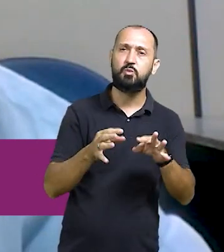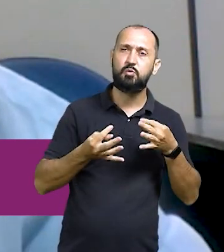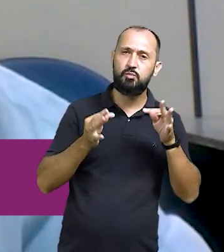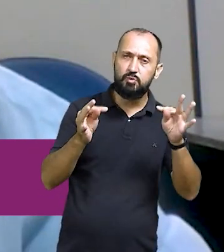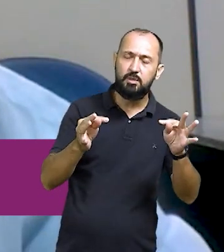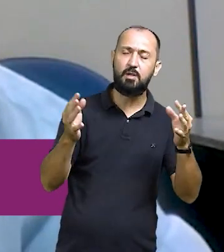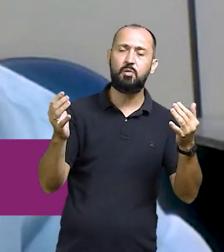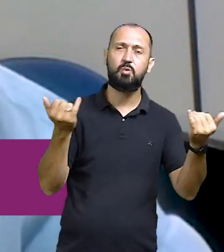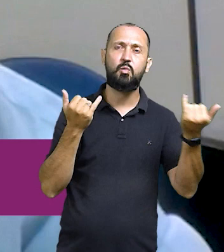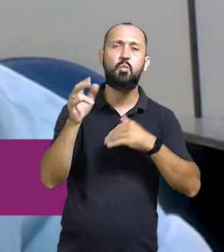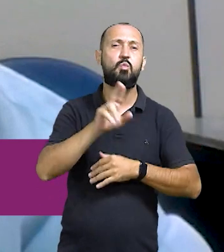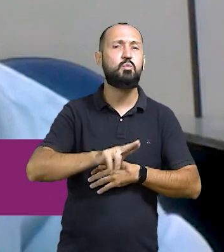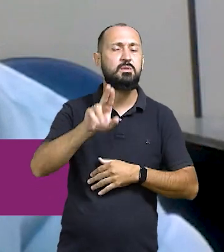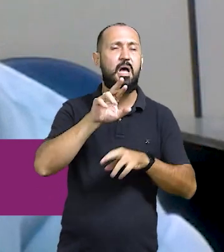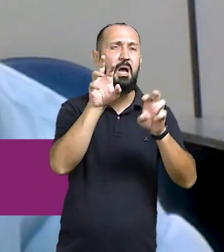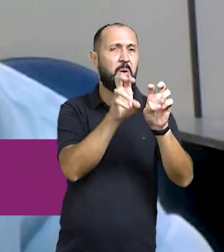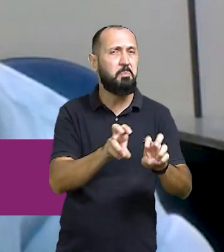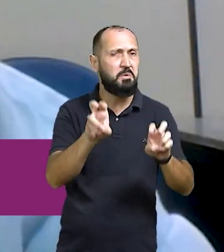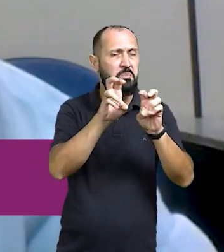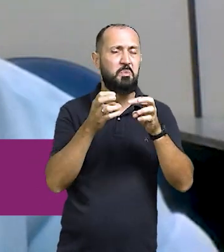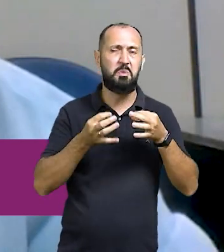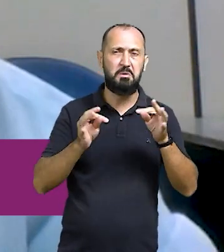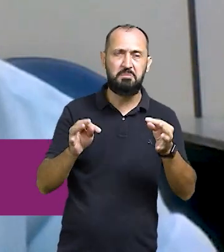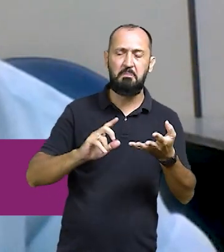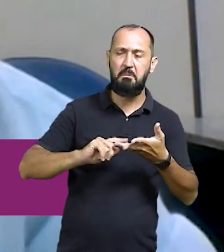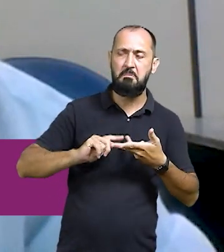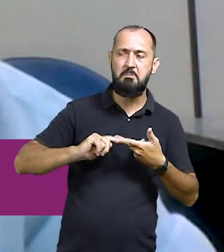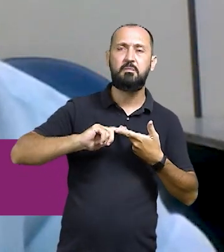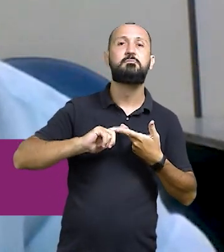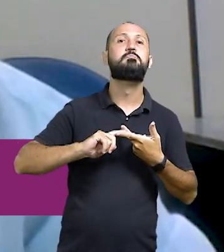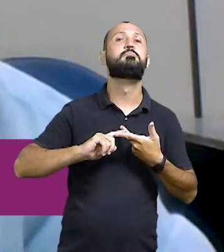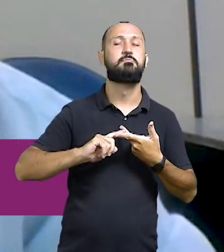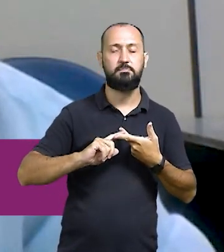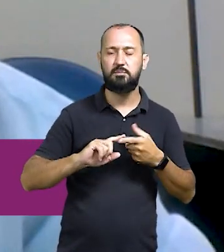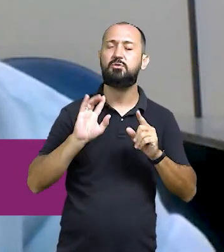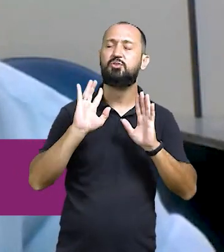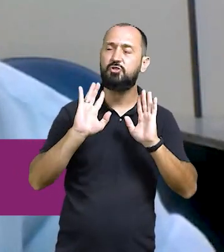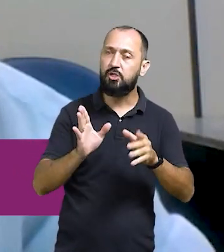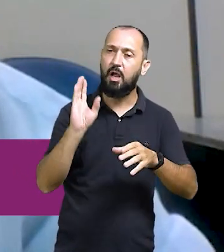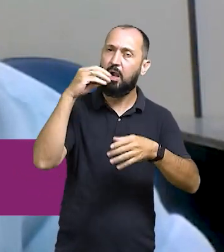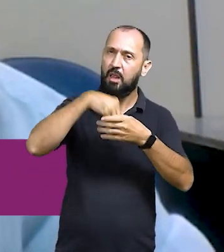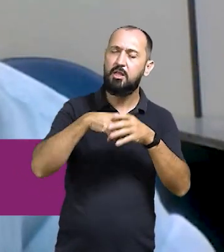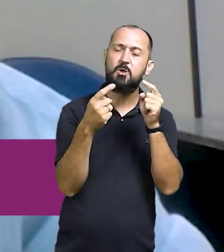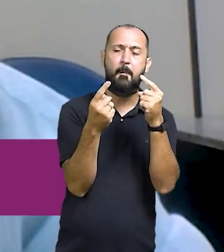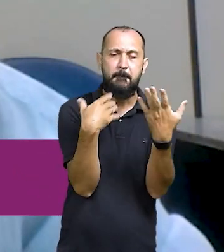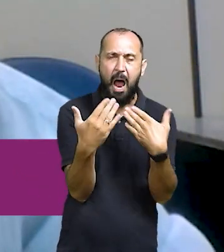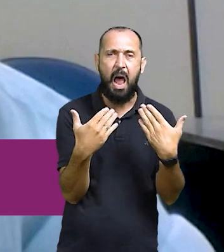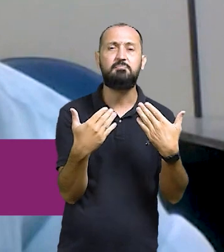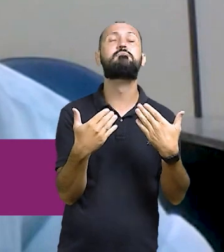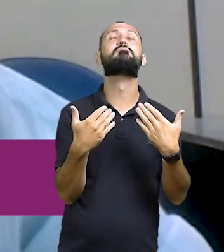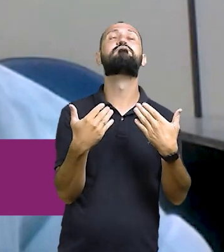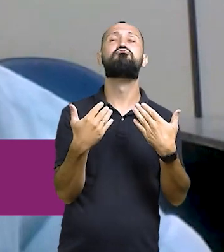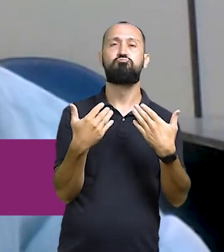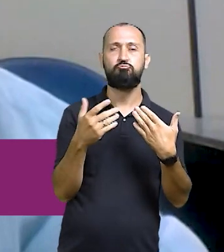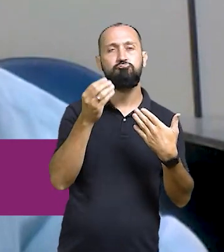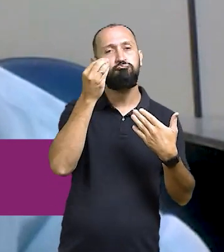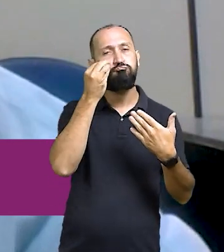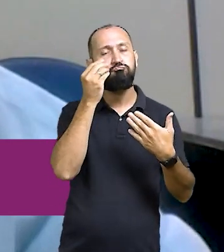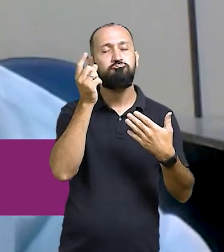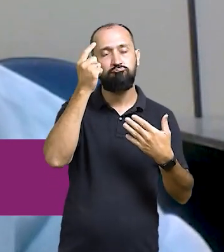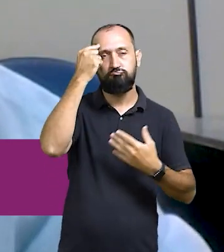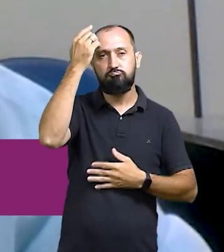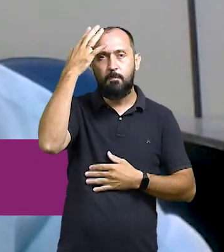Porque a tecnologia é atrativa, né? Hoje não tem como trabalhar descolado desse elemento digital.